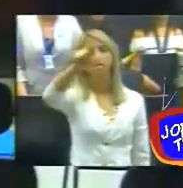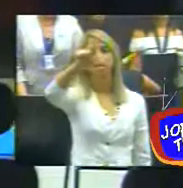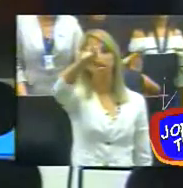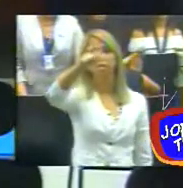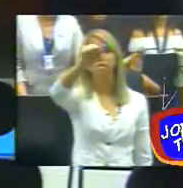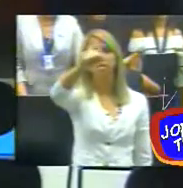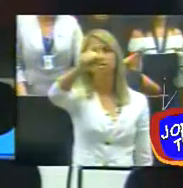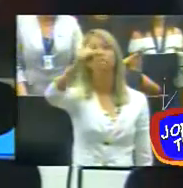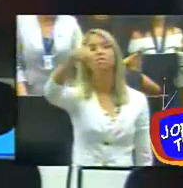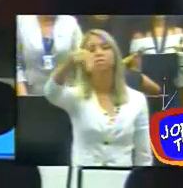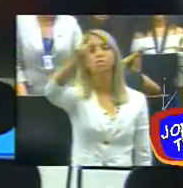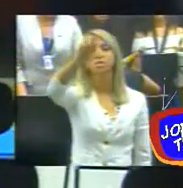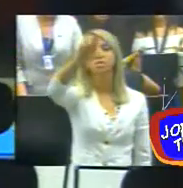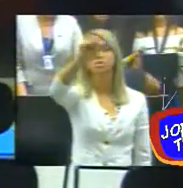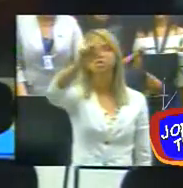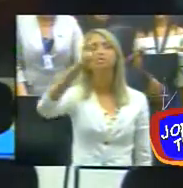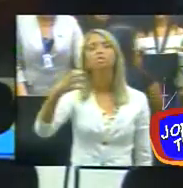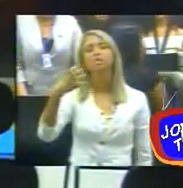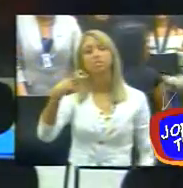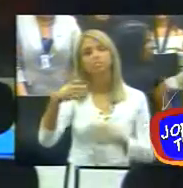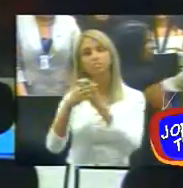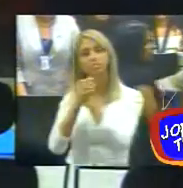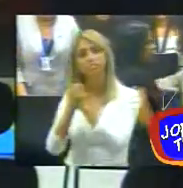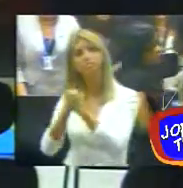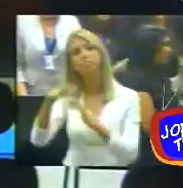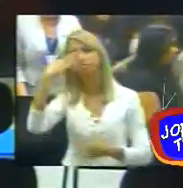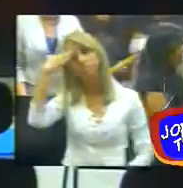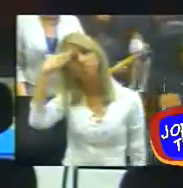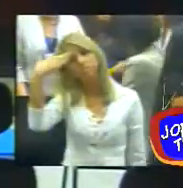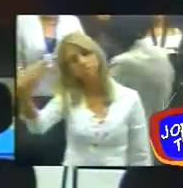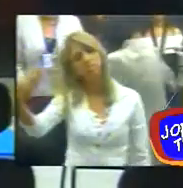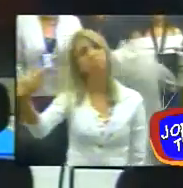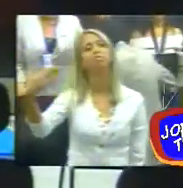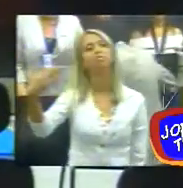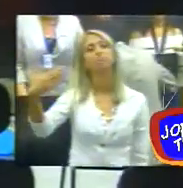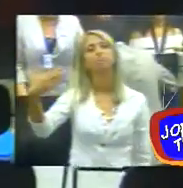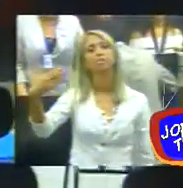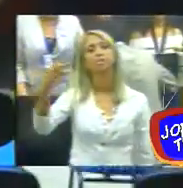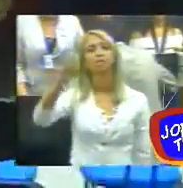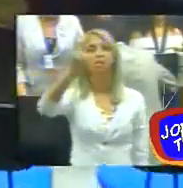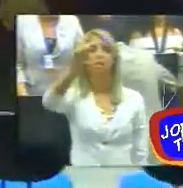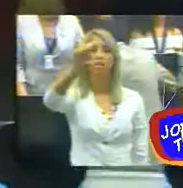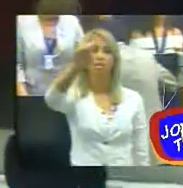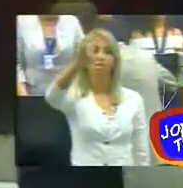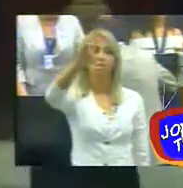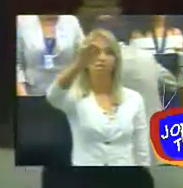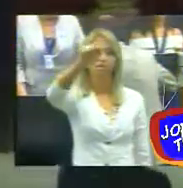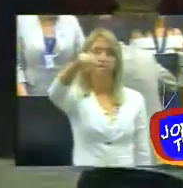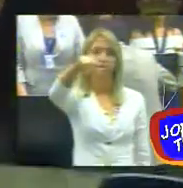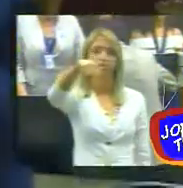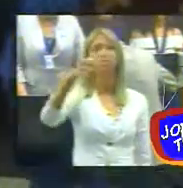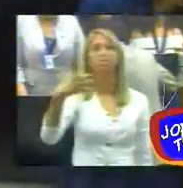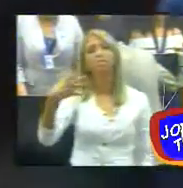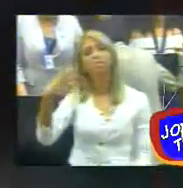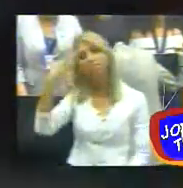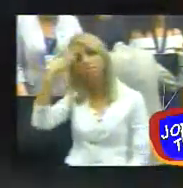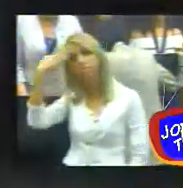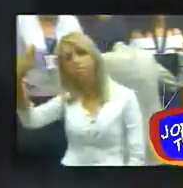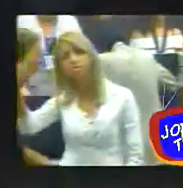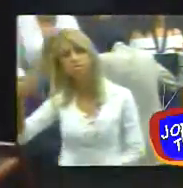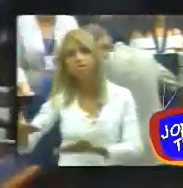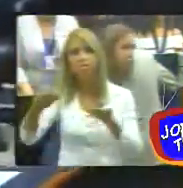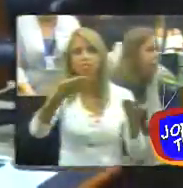do Edilan, do celular também, vereador aqui da cidade de Cabo Frio, queria agradecer a presença de Carol